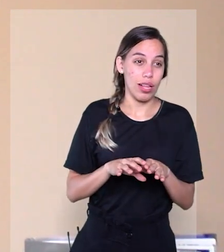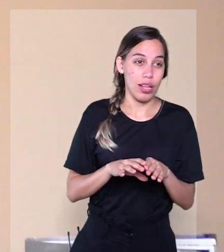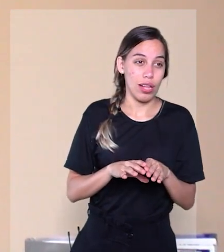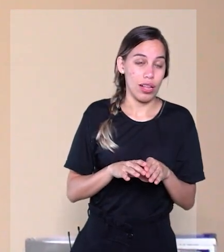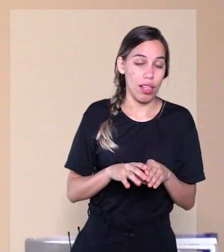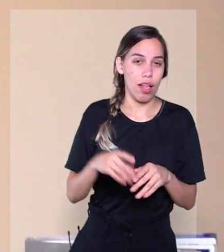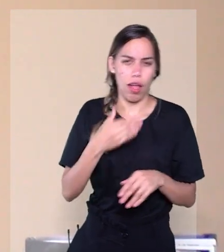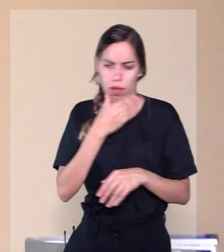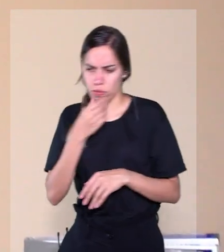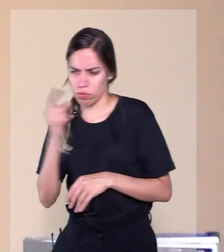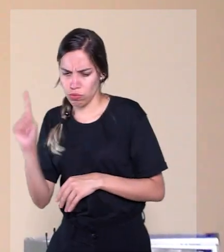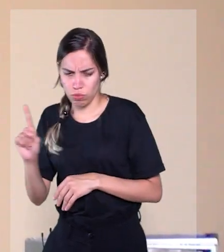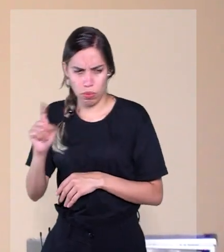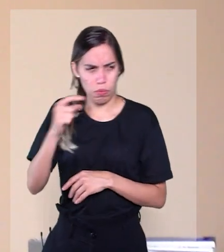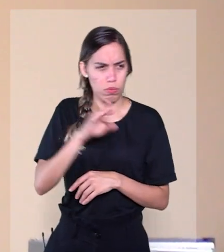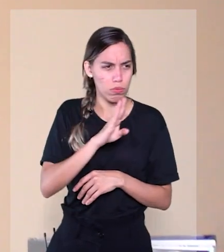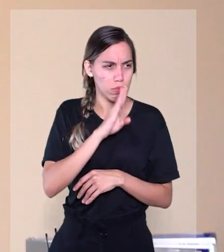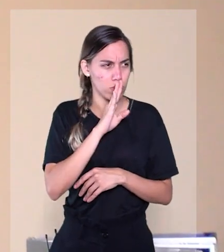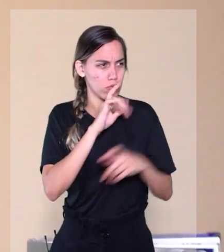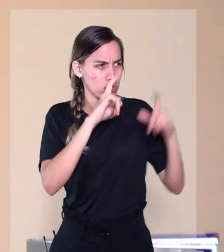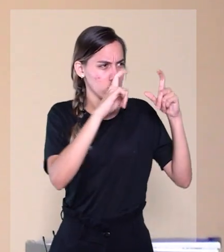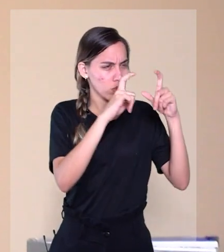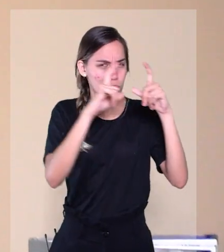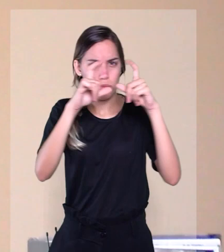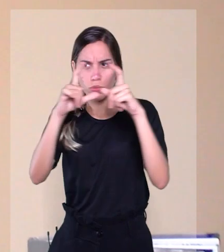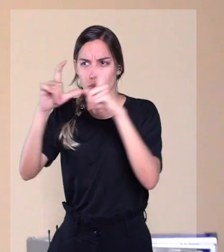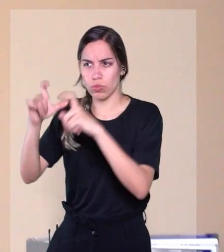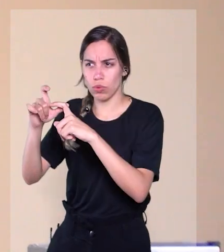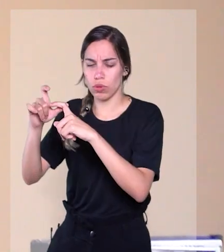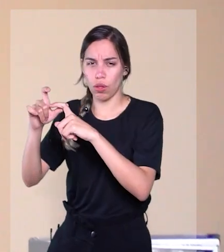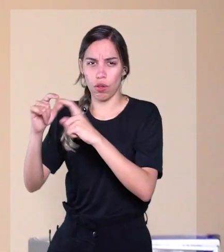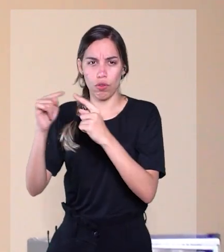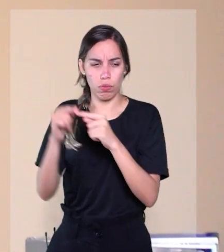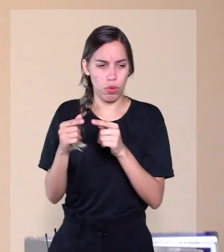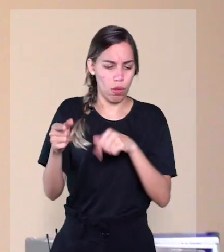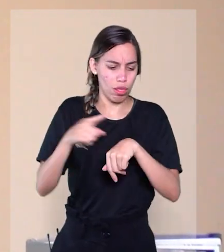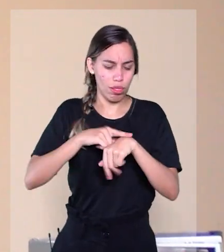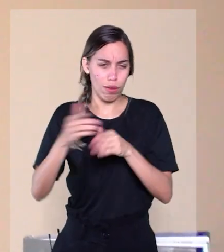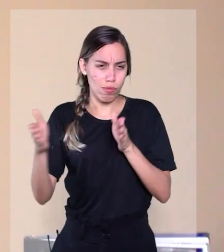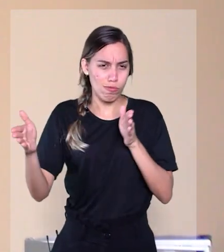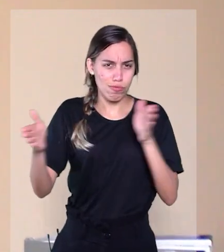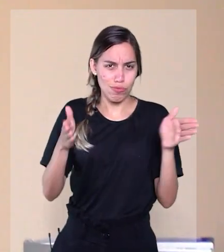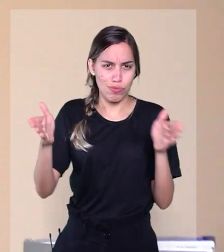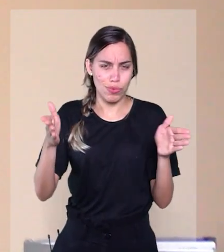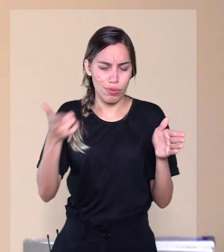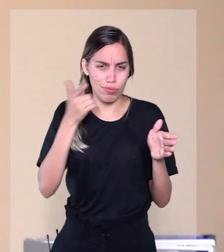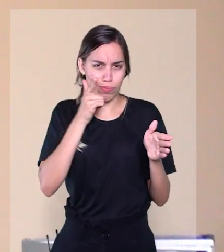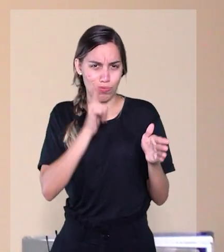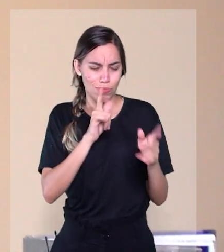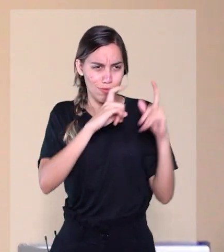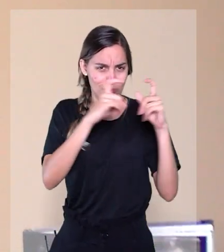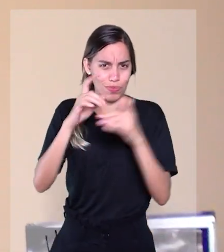encontrar esse diálogo em silêncio, né? E através do tempo, né? E do espaço. Então, eu gostaria que